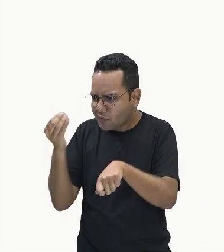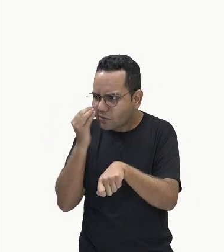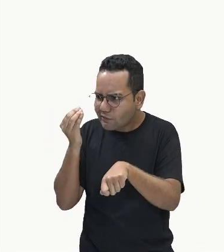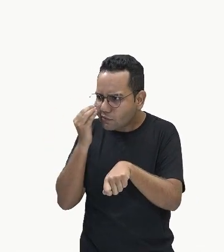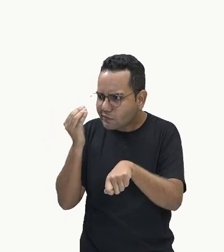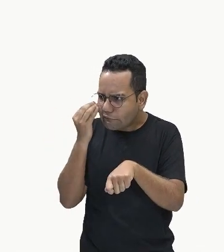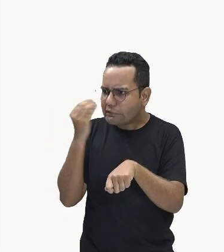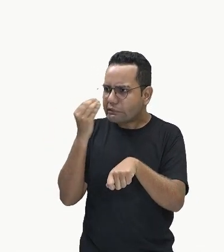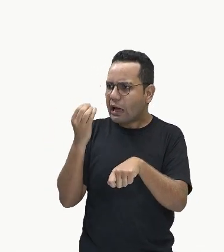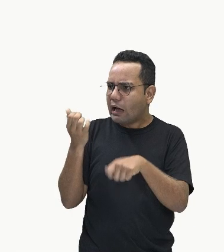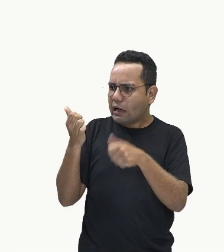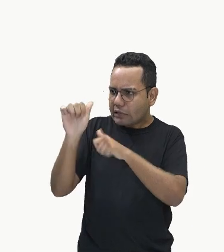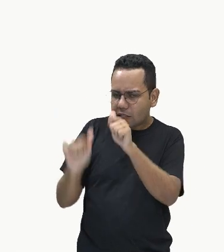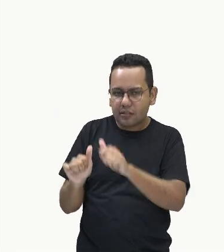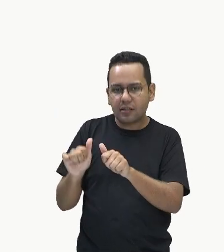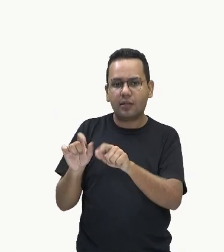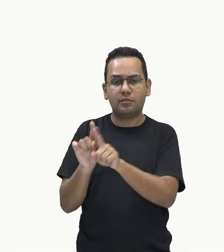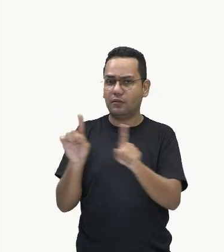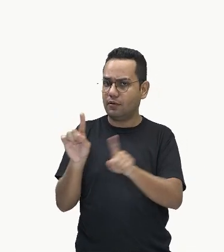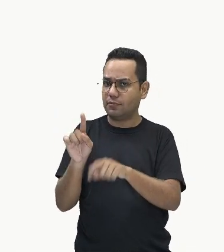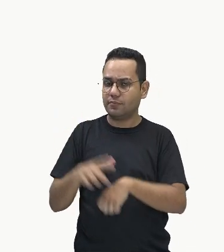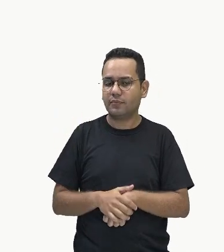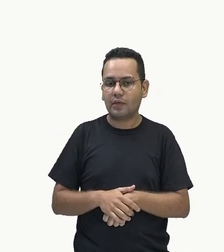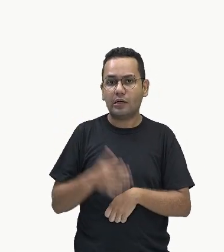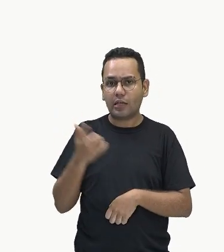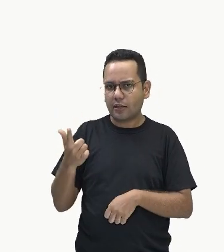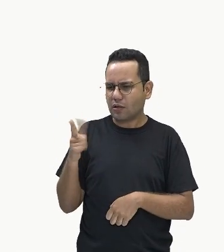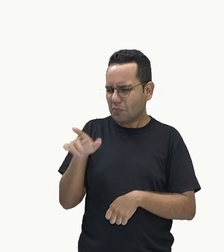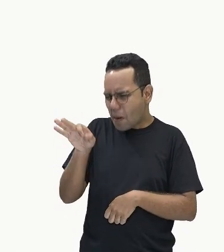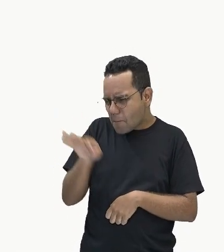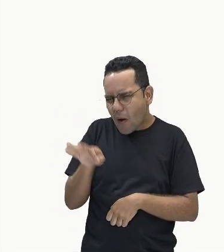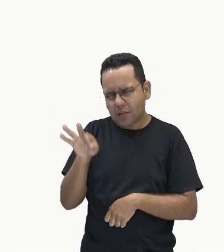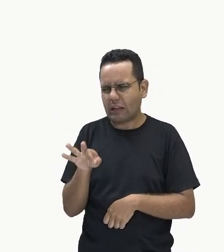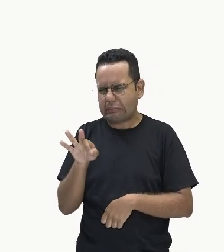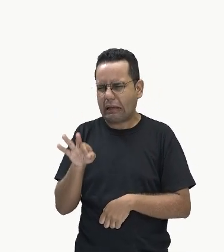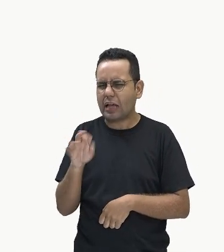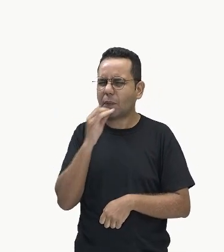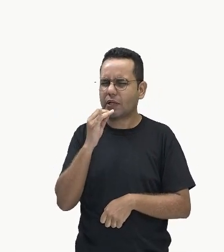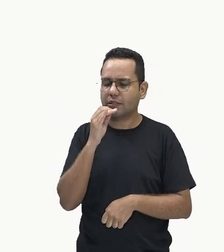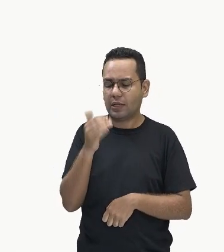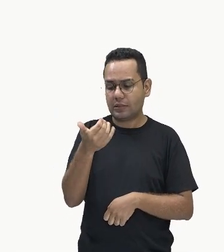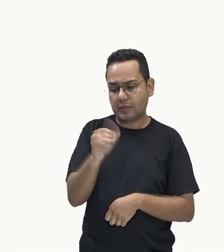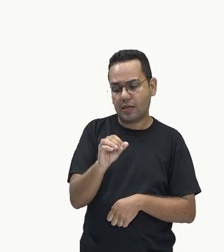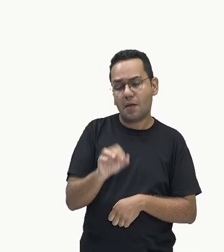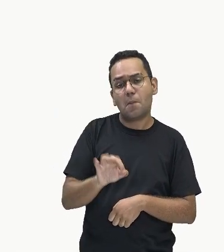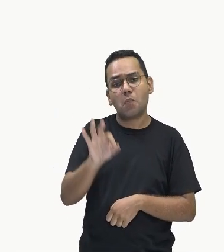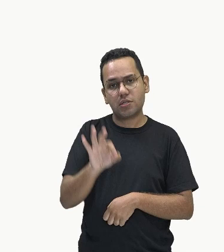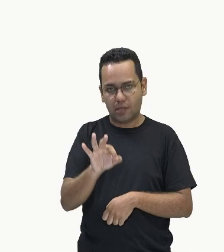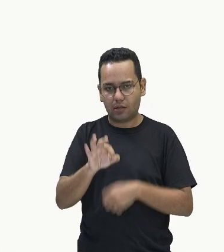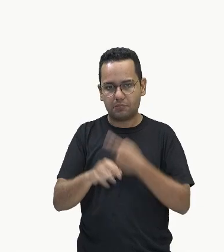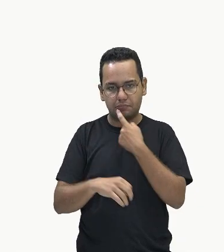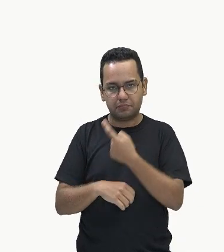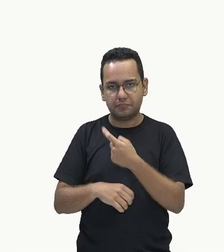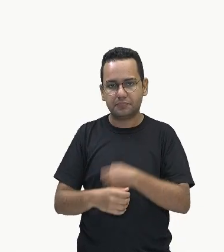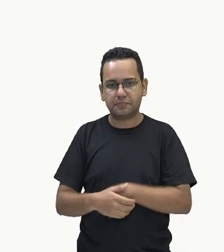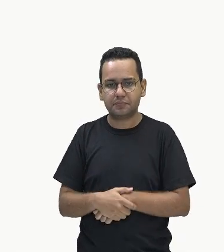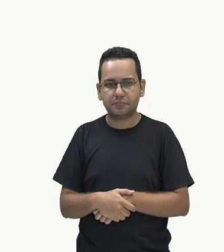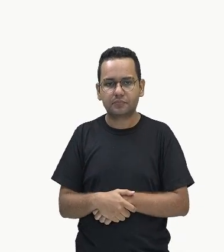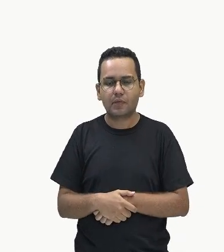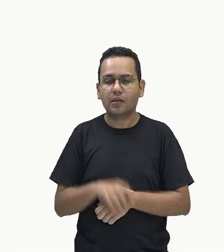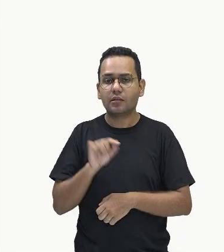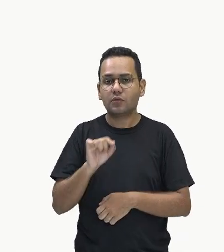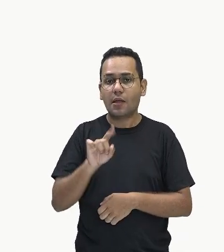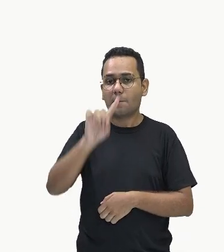uma porcentagem dela. Vamos dizer que eu vou tirar 10%. Então, vamos lá, eu vou tirar 1000